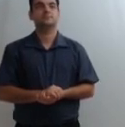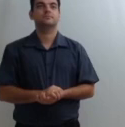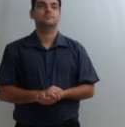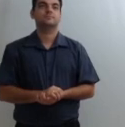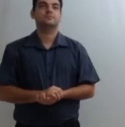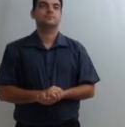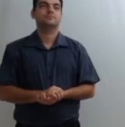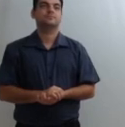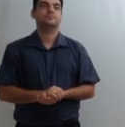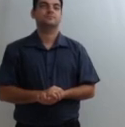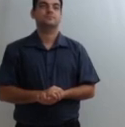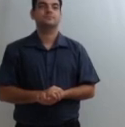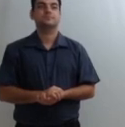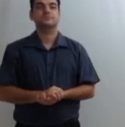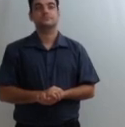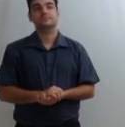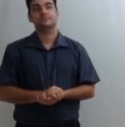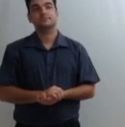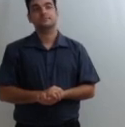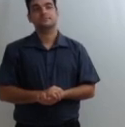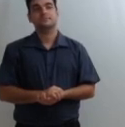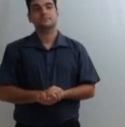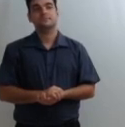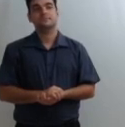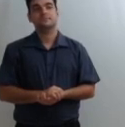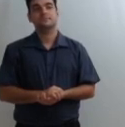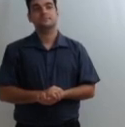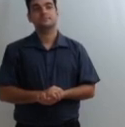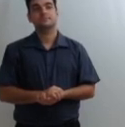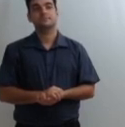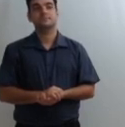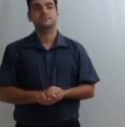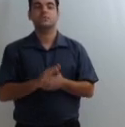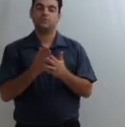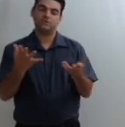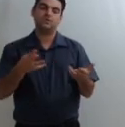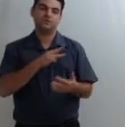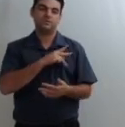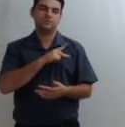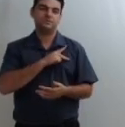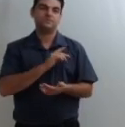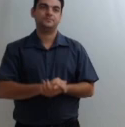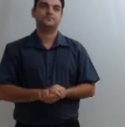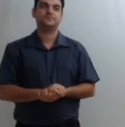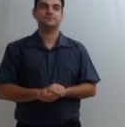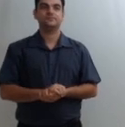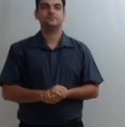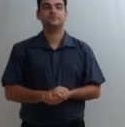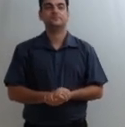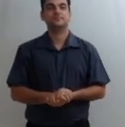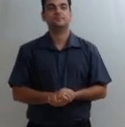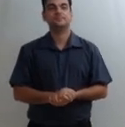dar microfonia. Doutora Luísa Franchada, você vai ter a palavra. Posso falar, senhor presidente?